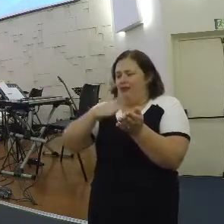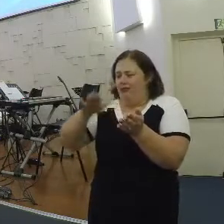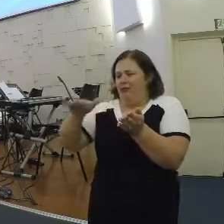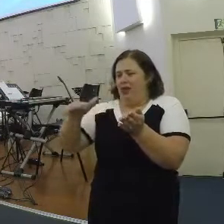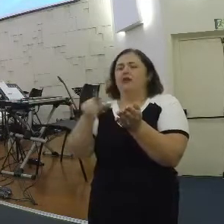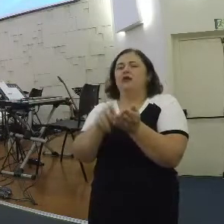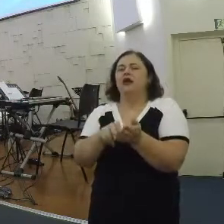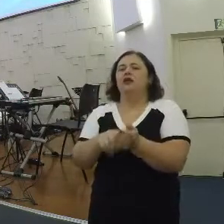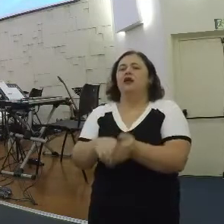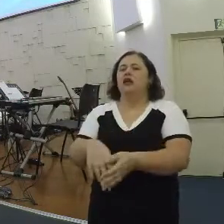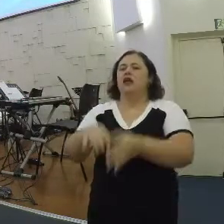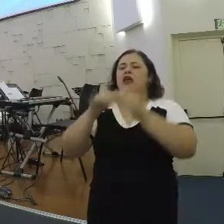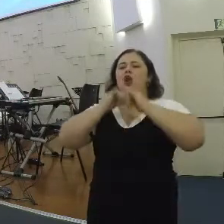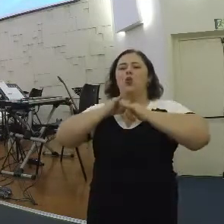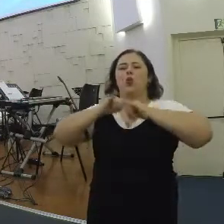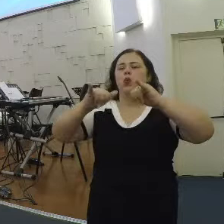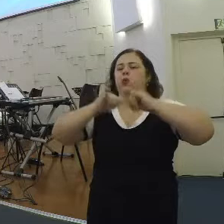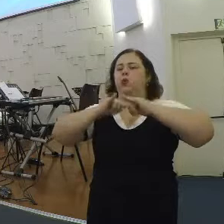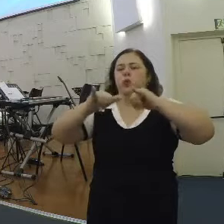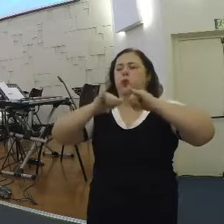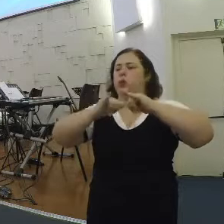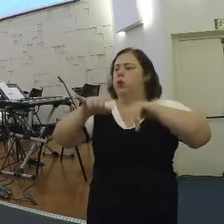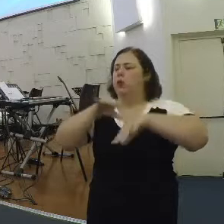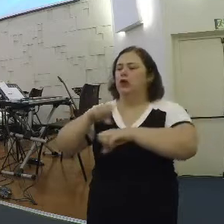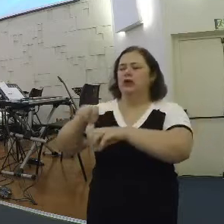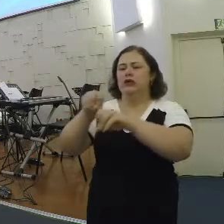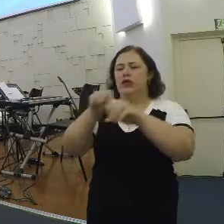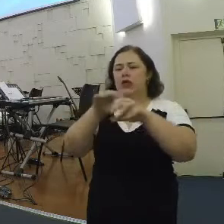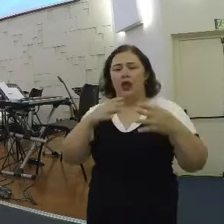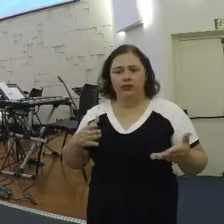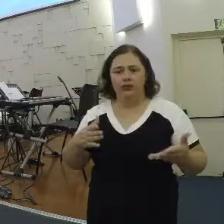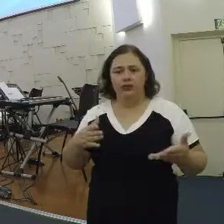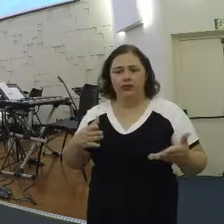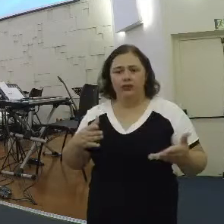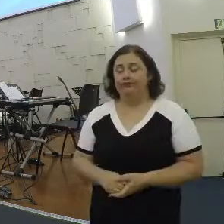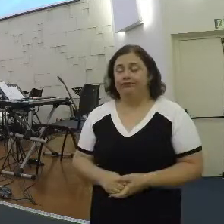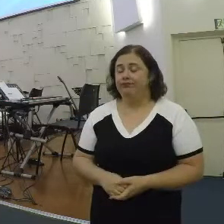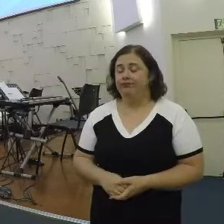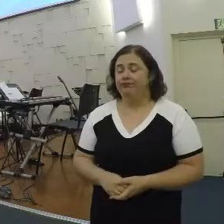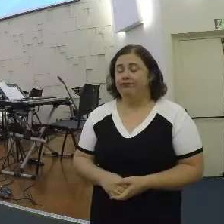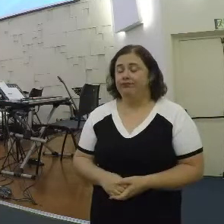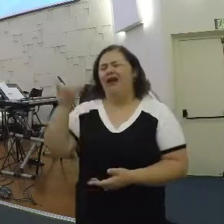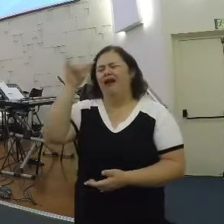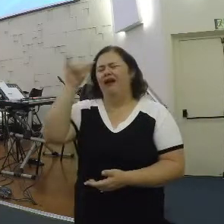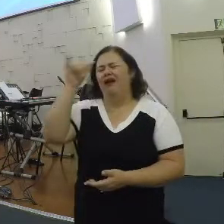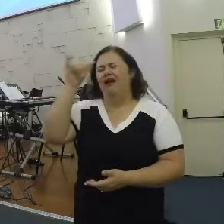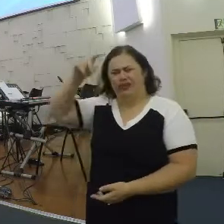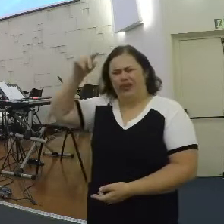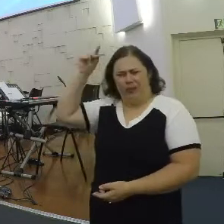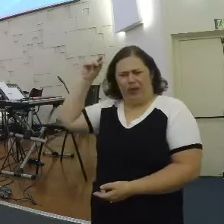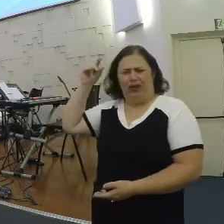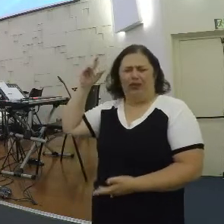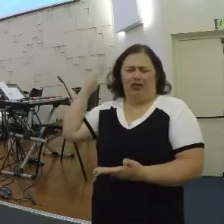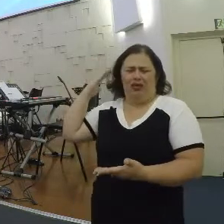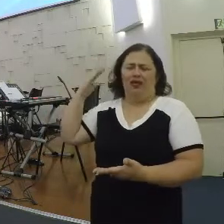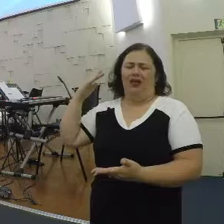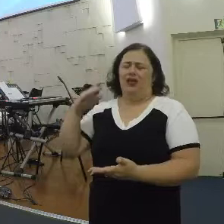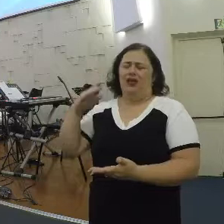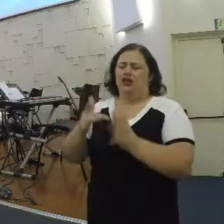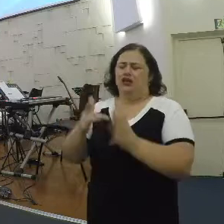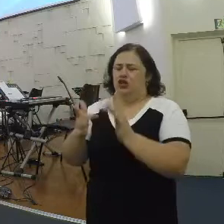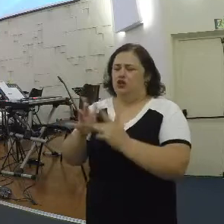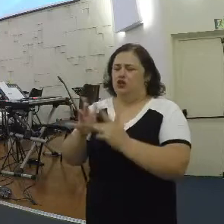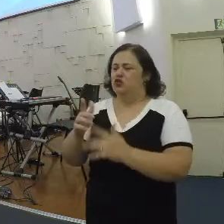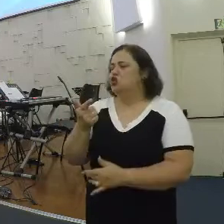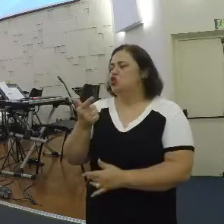grandes proporções, que inclusive faz do Brasil a maior fronteira agrícola do mundo. Não.